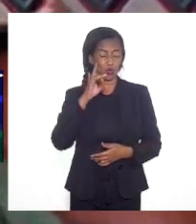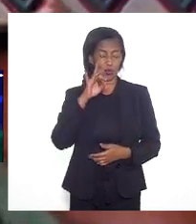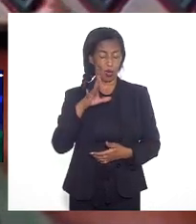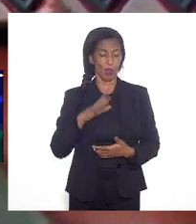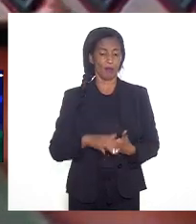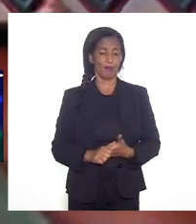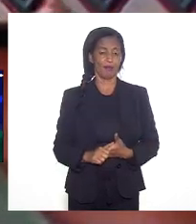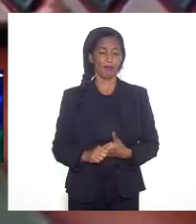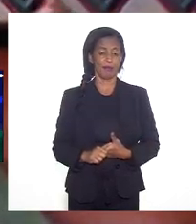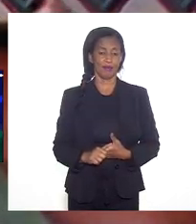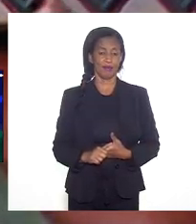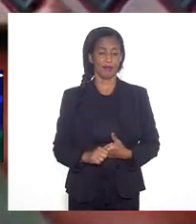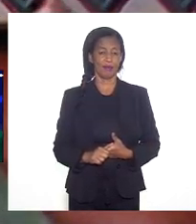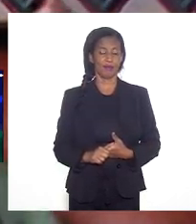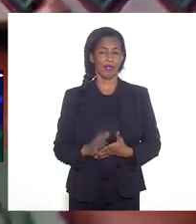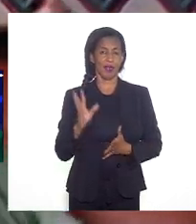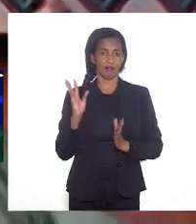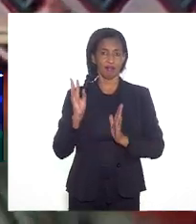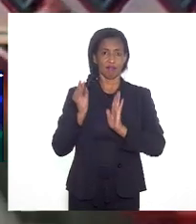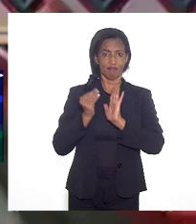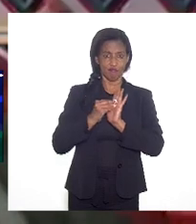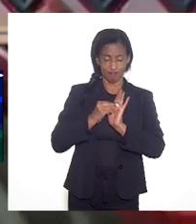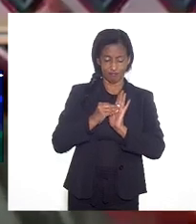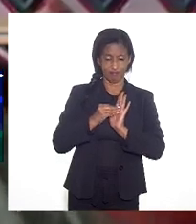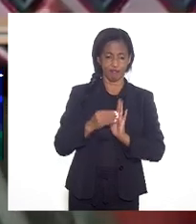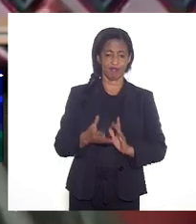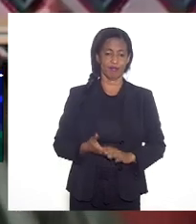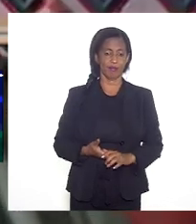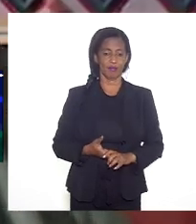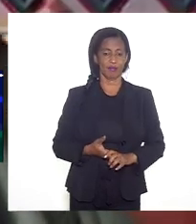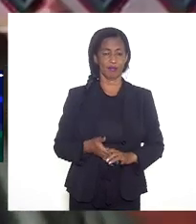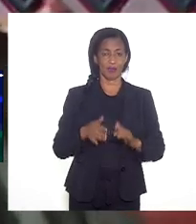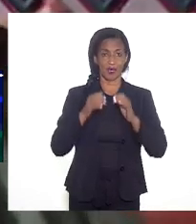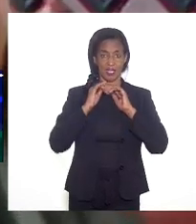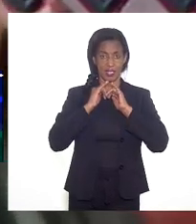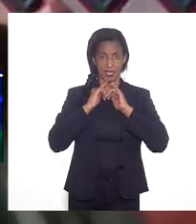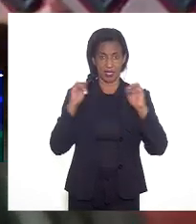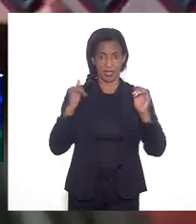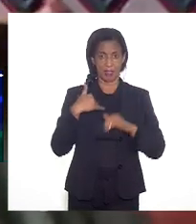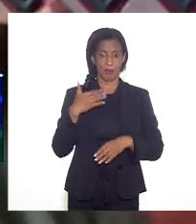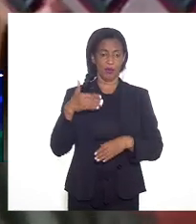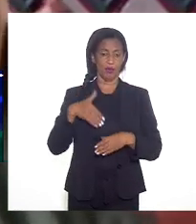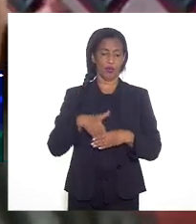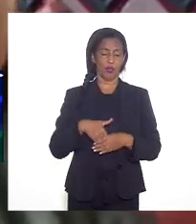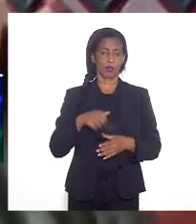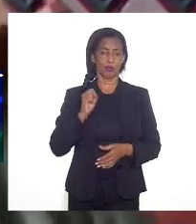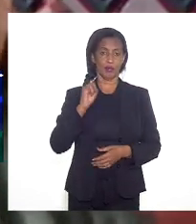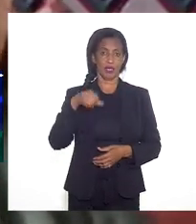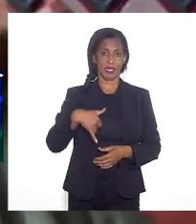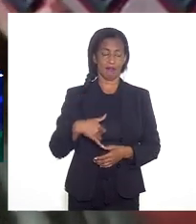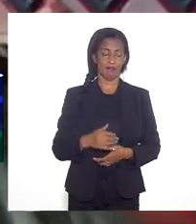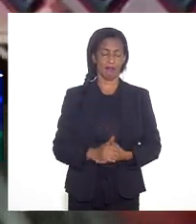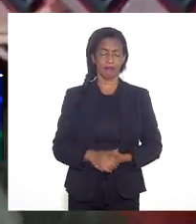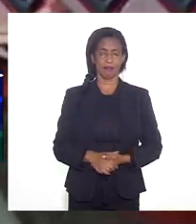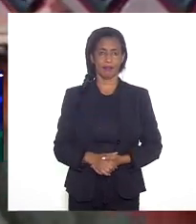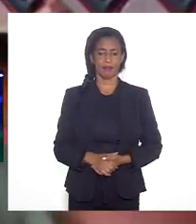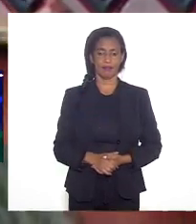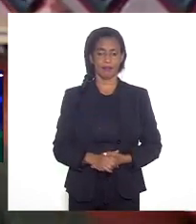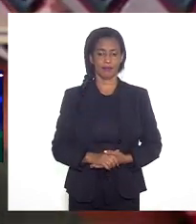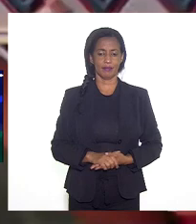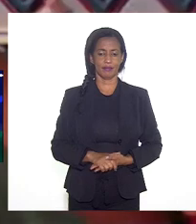para ratificar aqui e declarar o meu voto sim ao projeto.